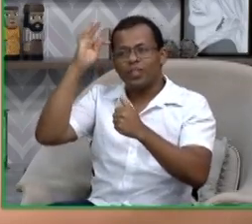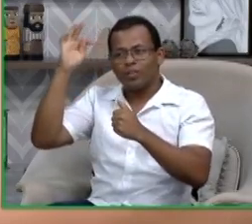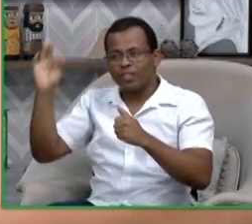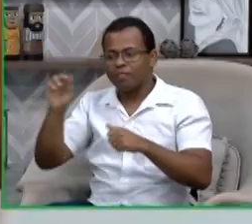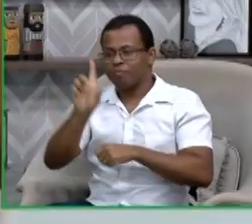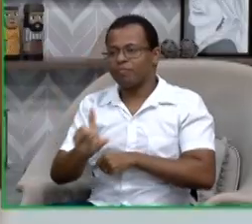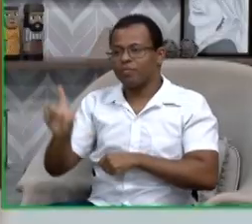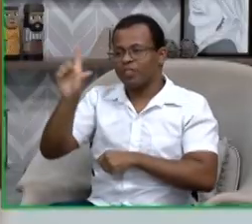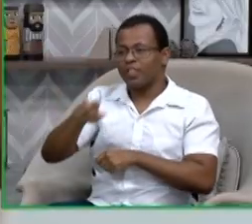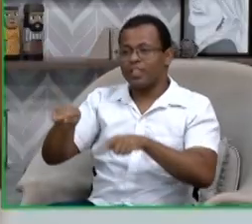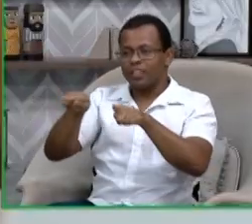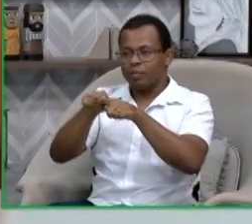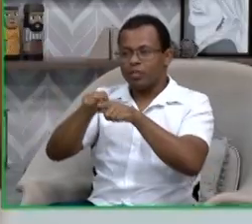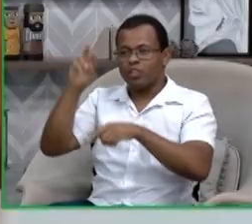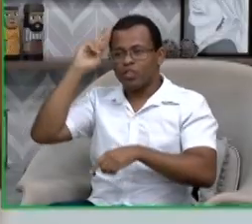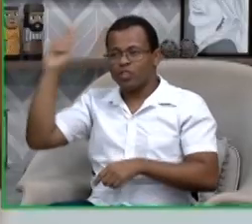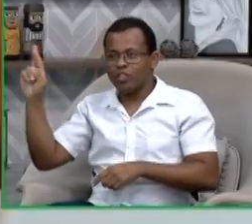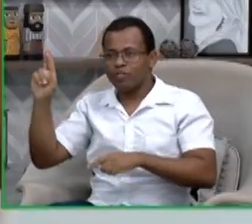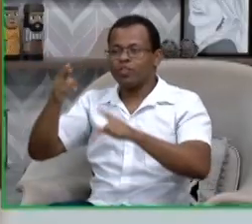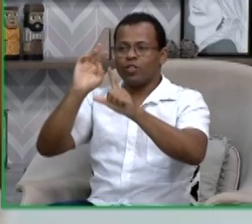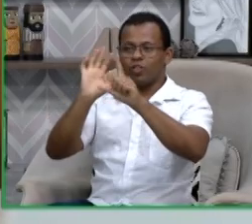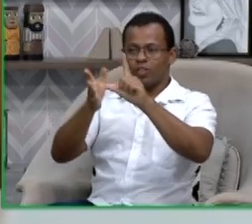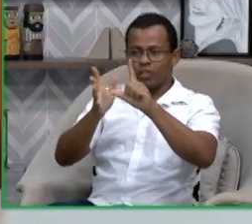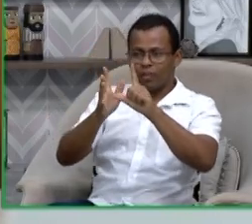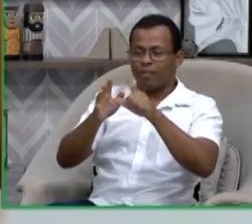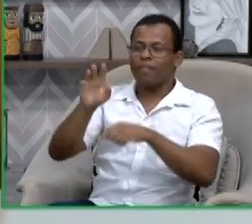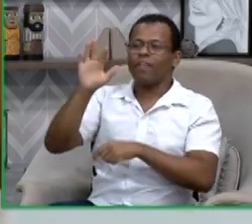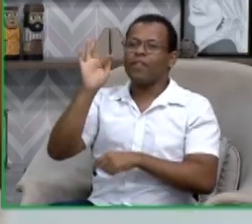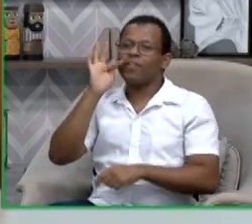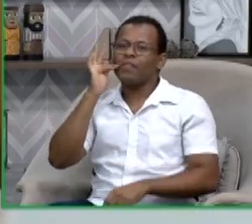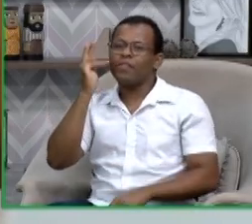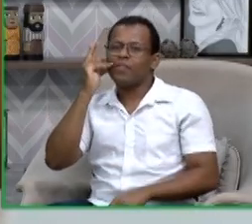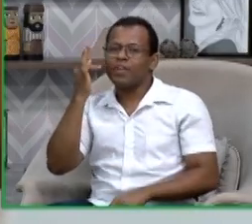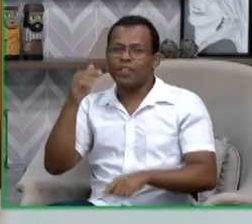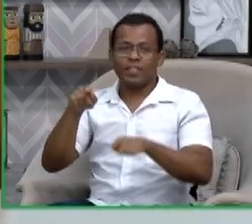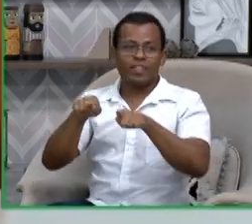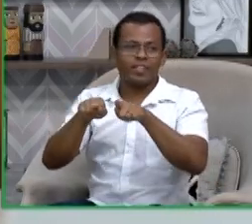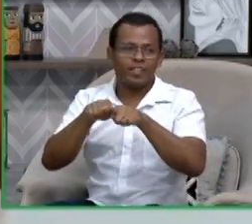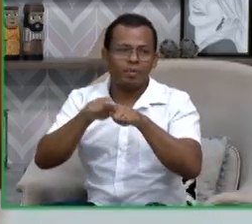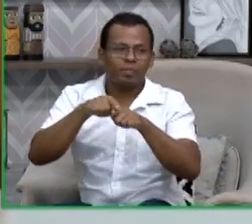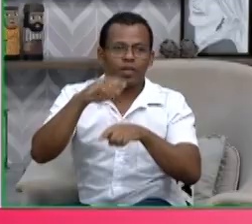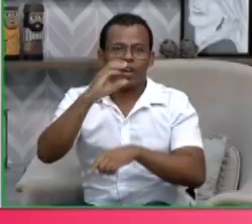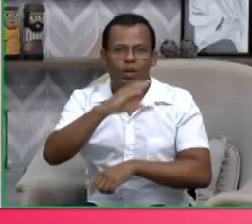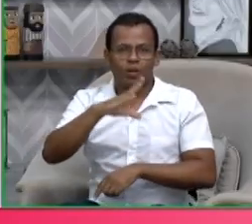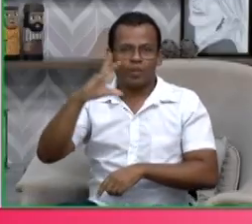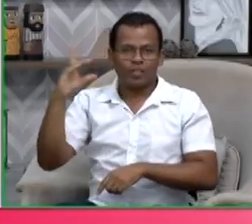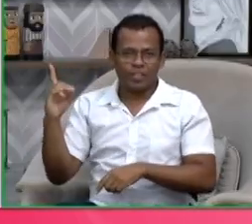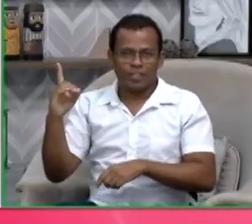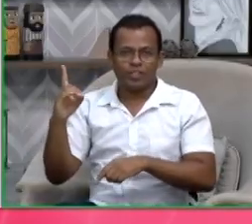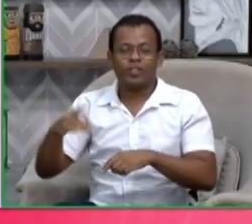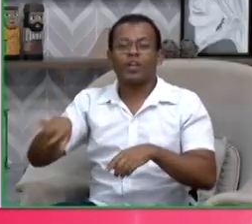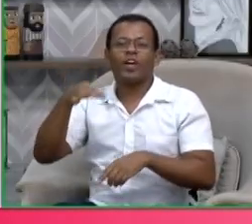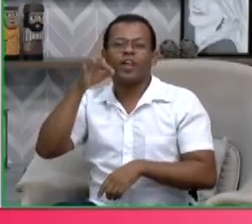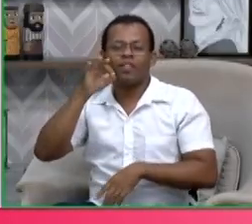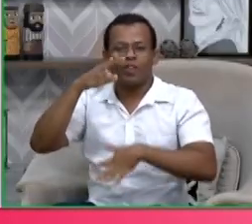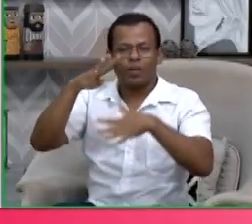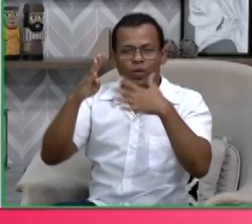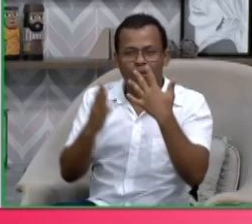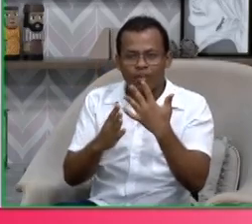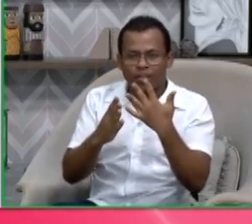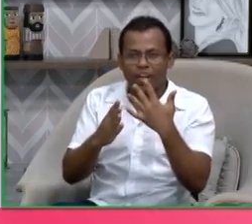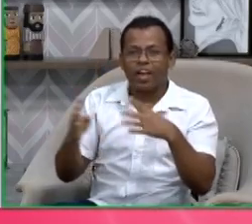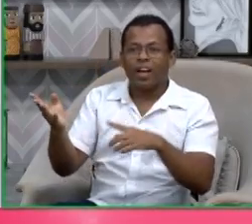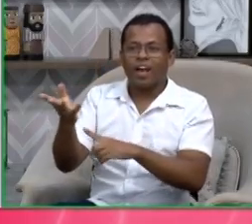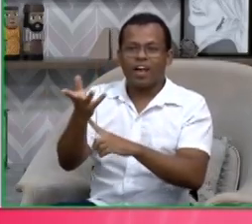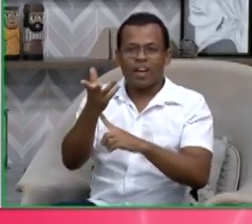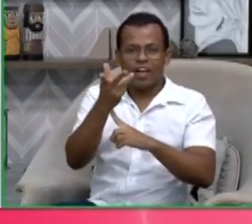chefe do Departamento de Letras Libras, o Fernando Mendonça, e também a coordenadora aí do projeto Café com Libras, com o tema A Arte